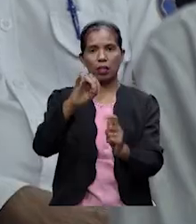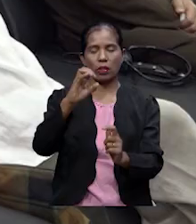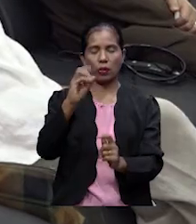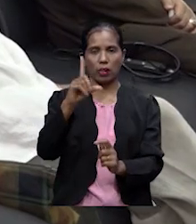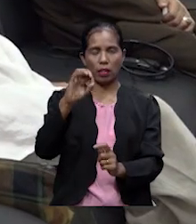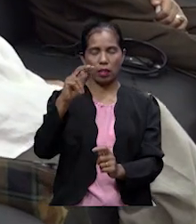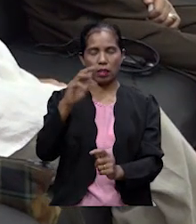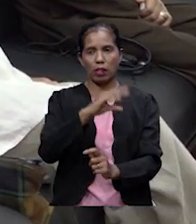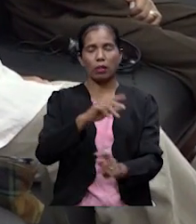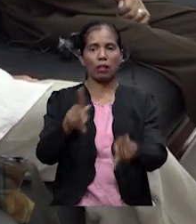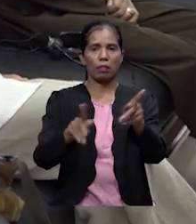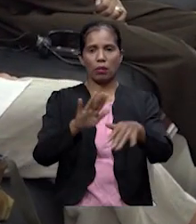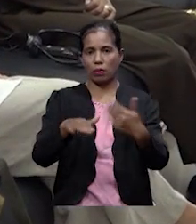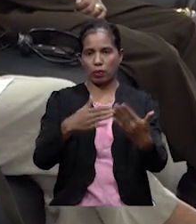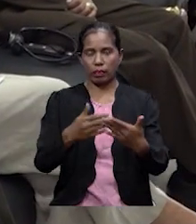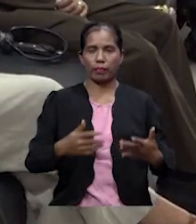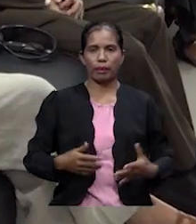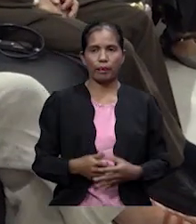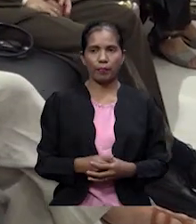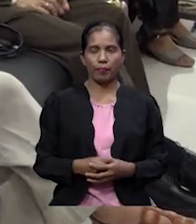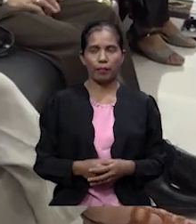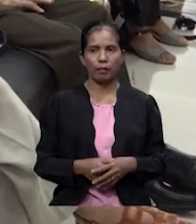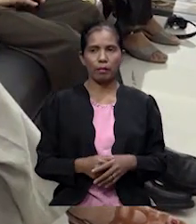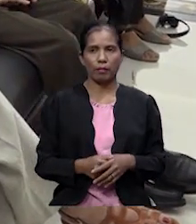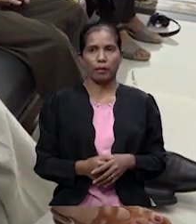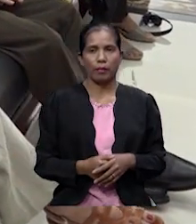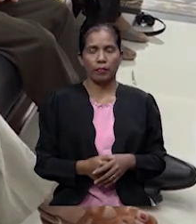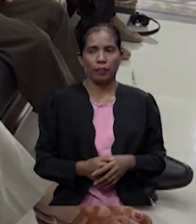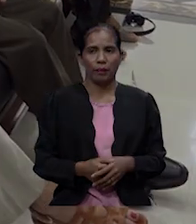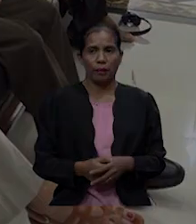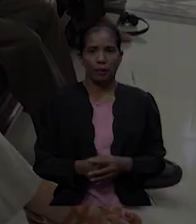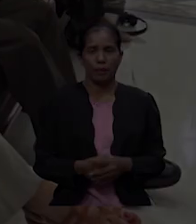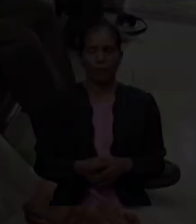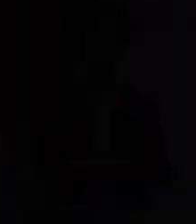Santos, no entidade Siraceluctan. Adere Tu Ximenes, bem-vindo Ximenes, GMN.